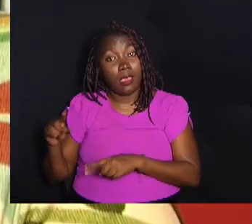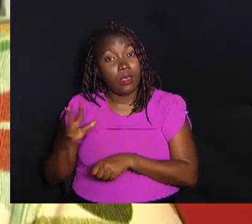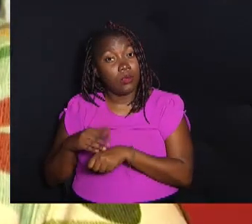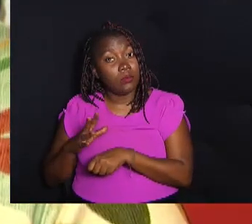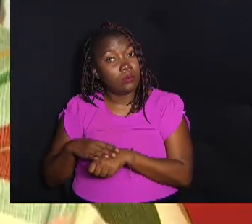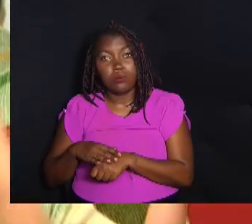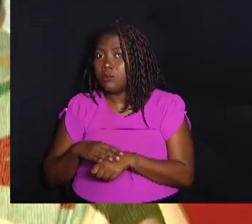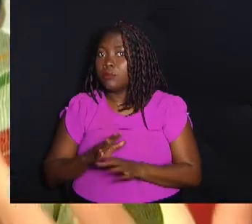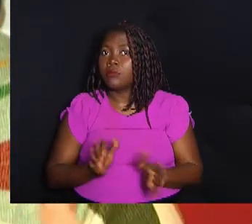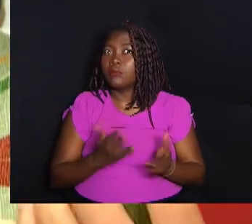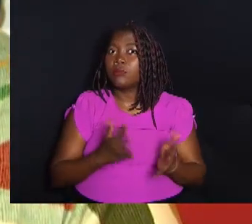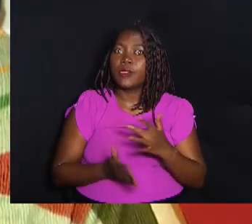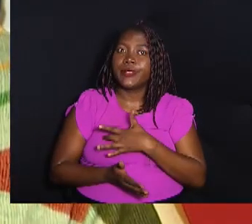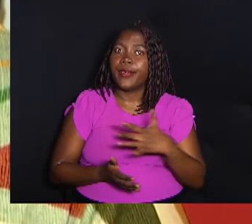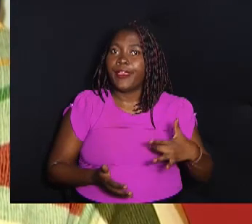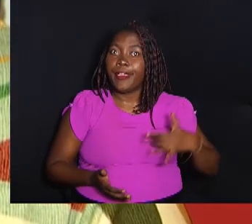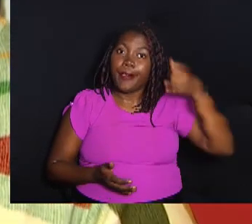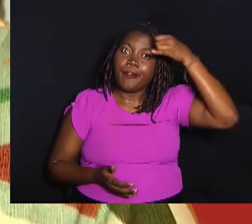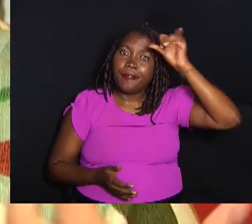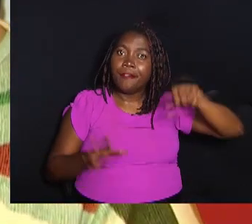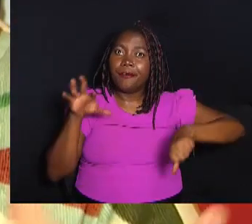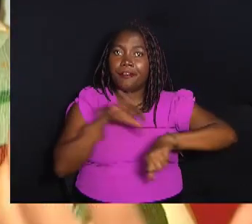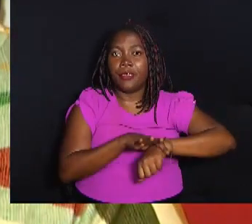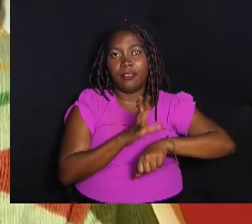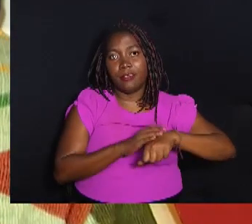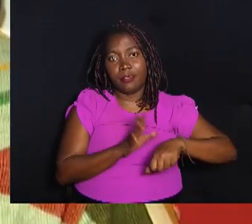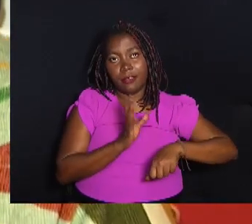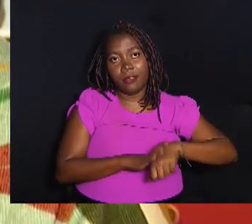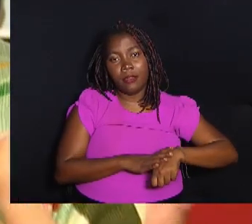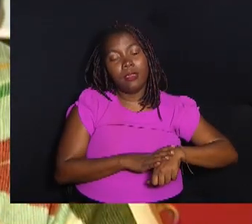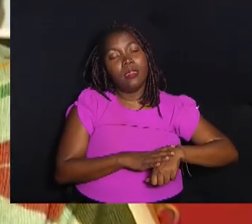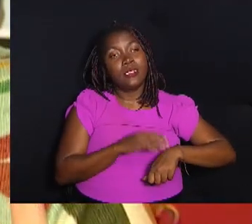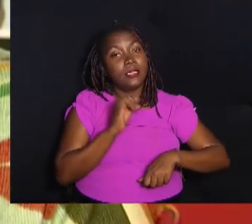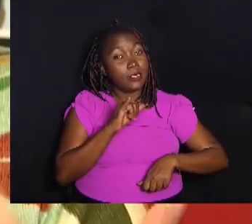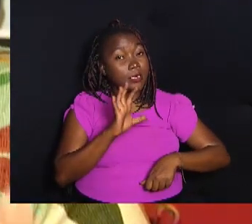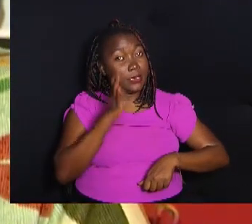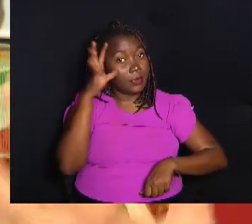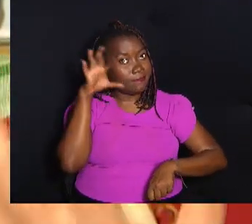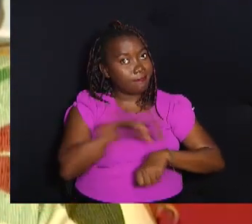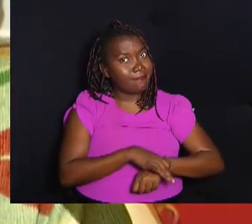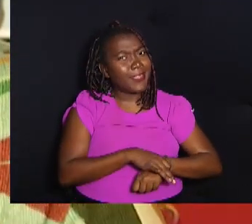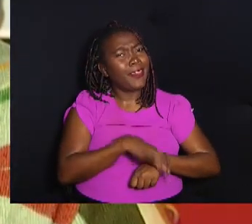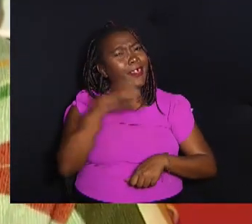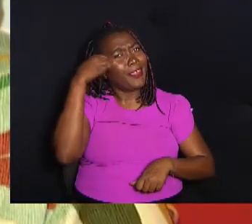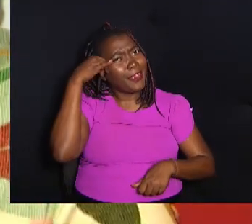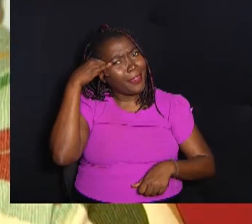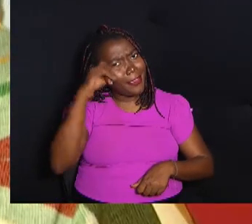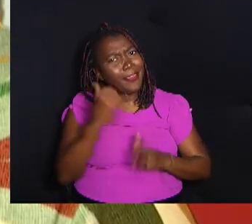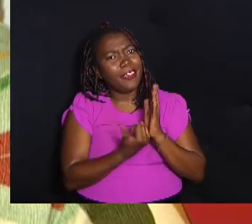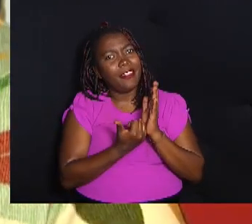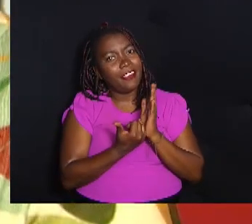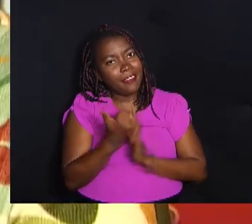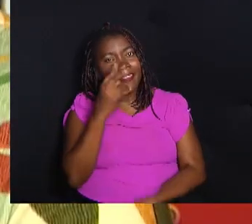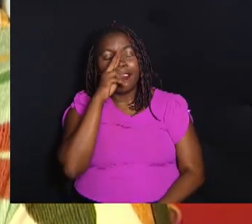promover saúde evitar que as pessoas adoeçam e uma vez adoecendo evitar que as pessoas passem por esse processo de agravamento por isso